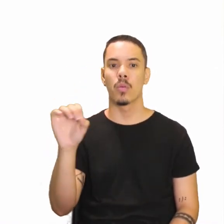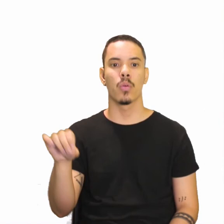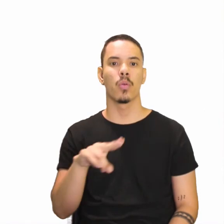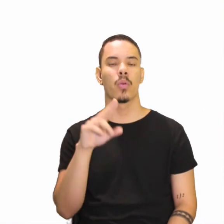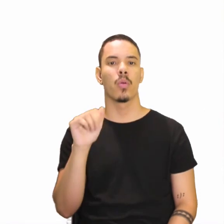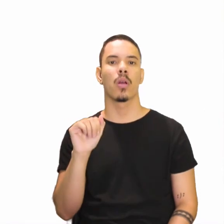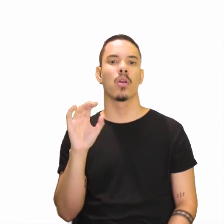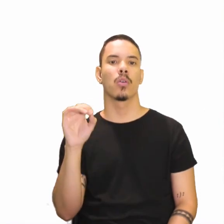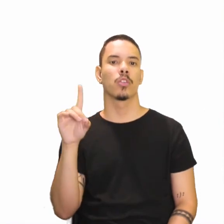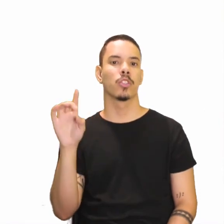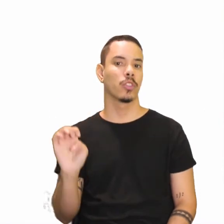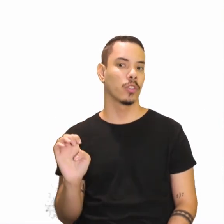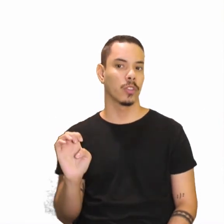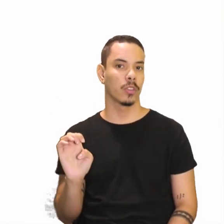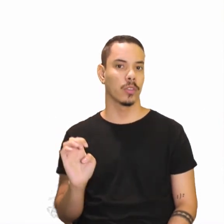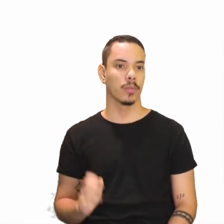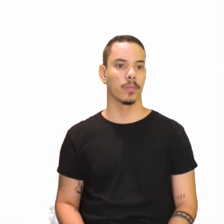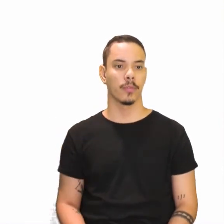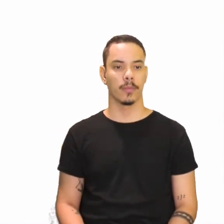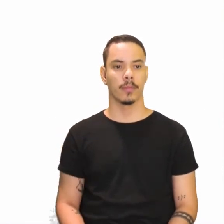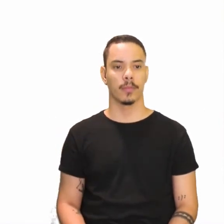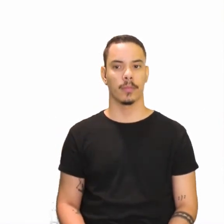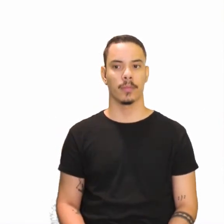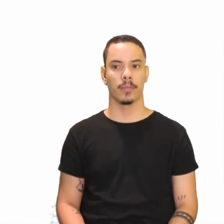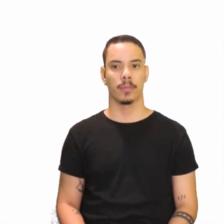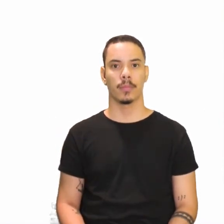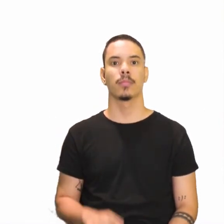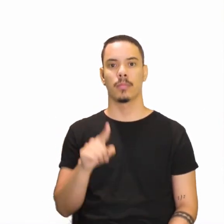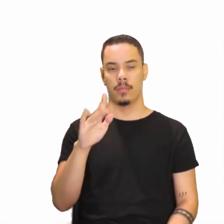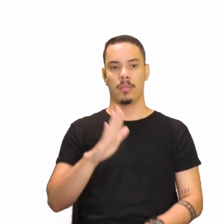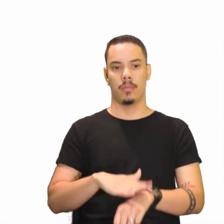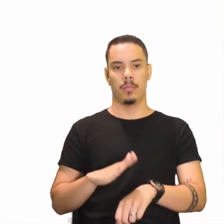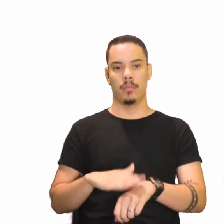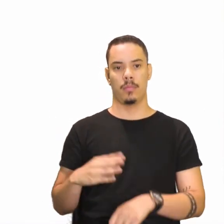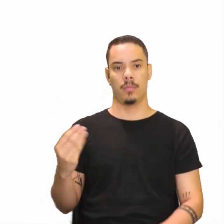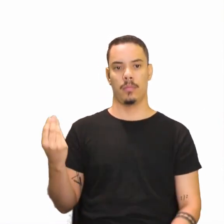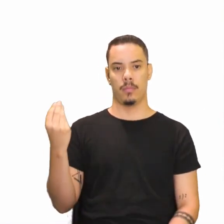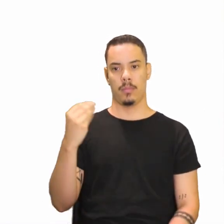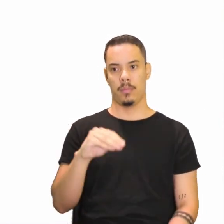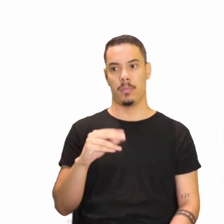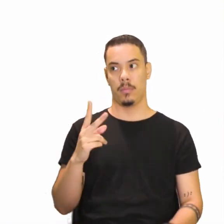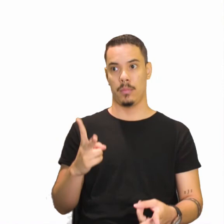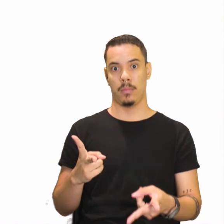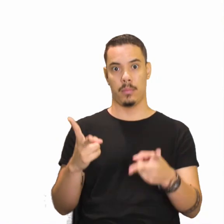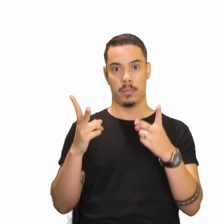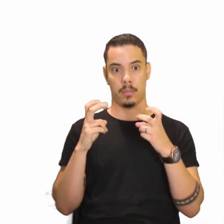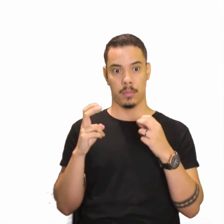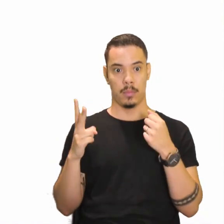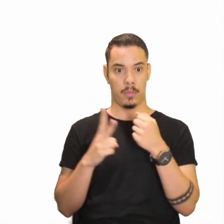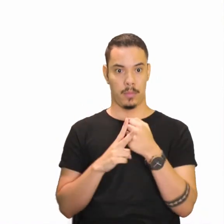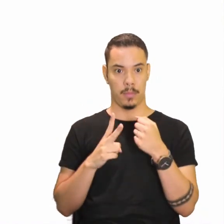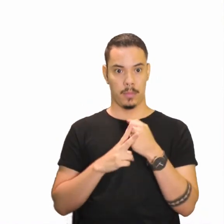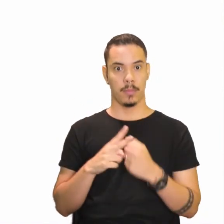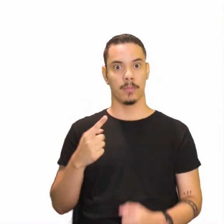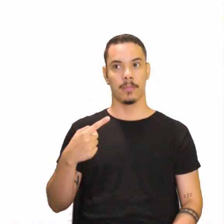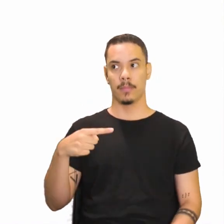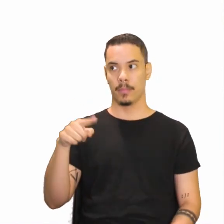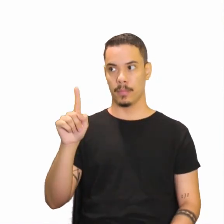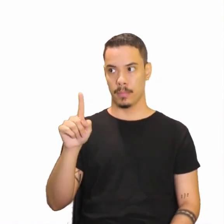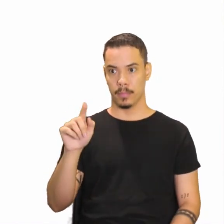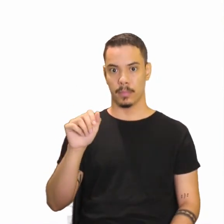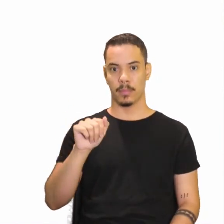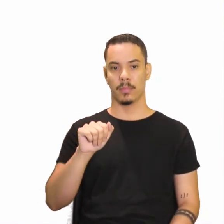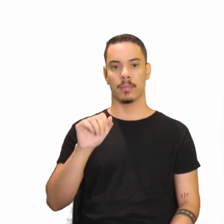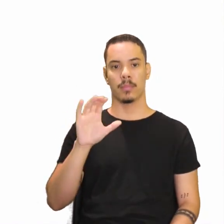você pensa que vais? Então, você automaticamente percebeu que aqui eu tenho o verbo ir. Então, vai ser